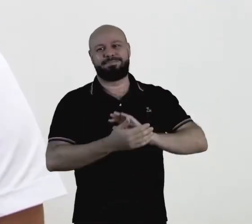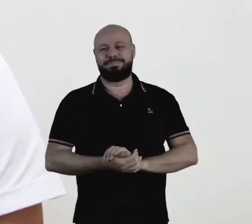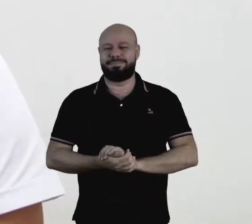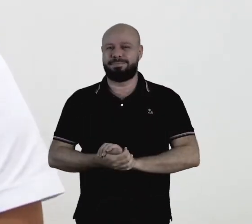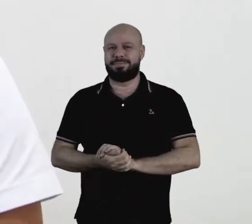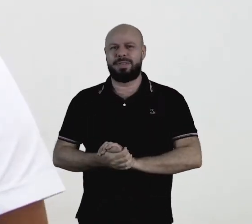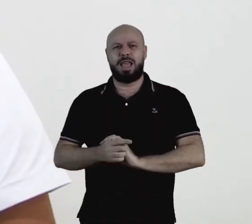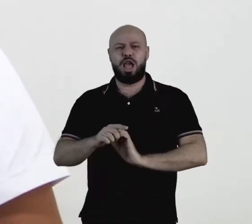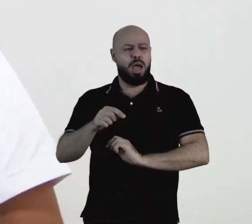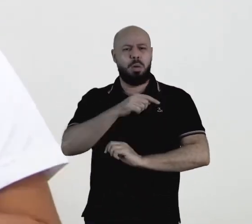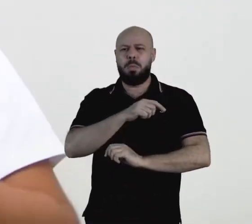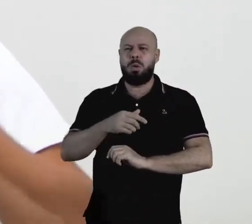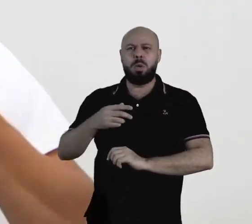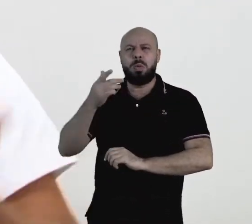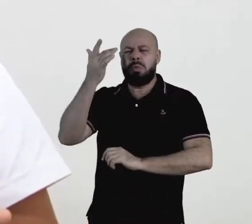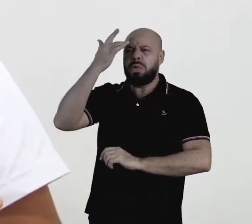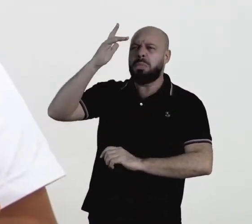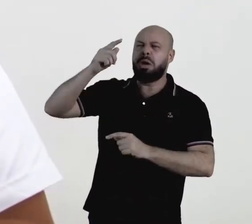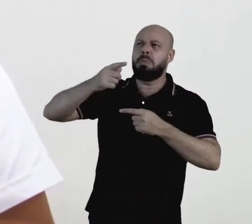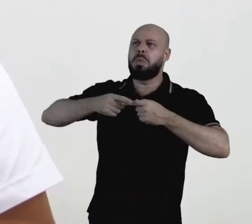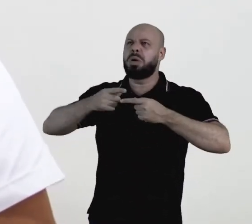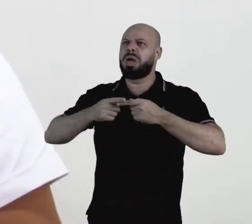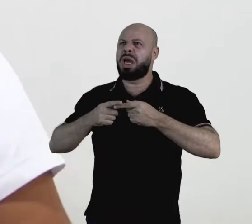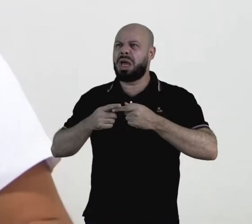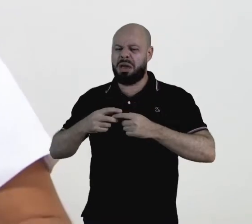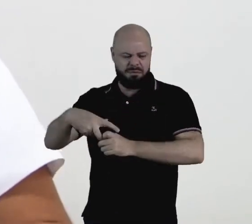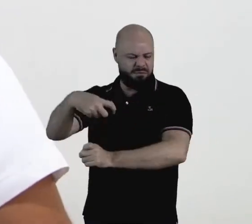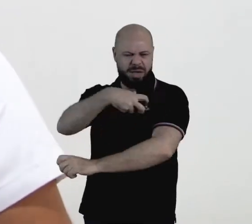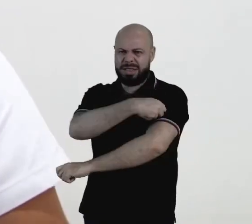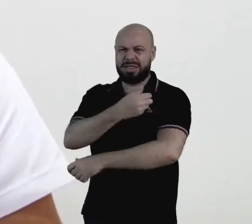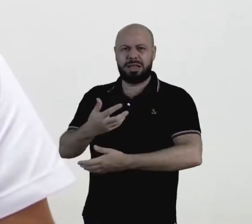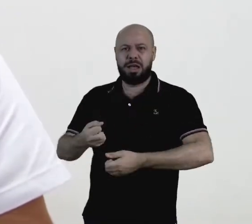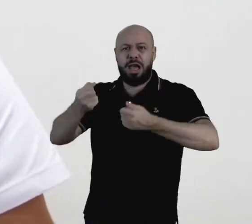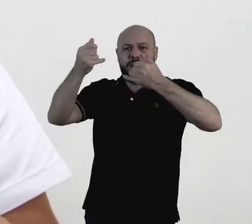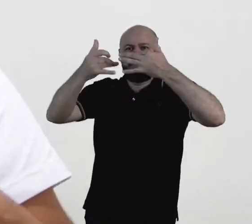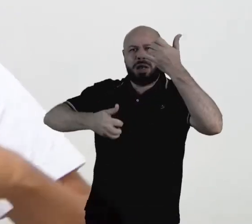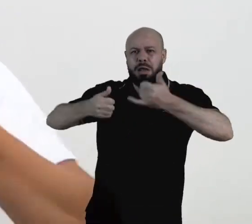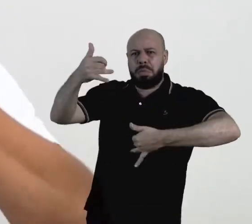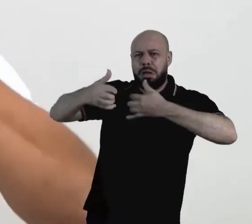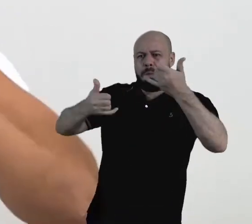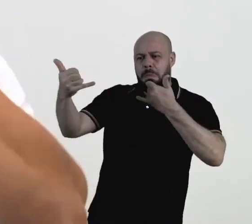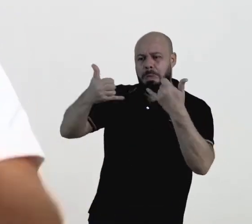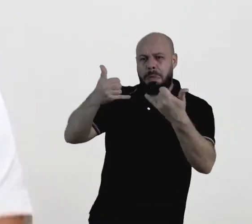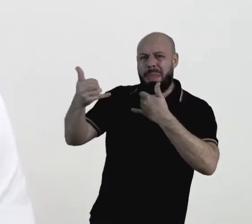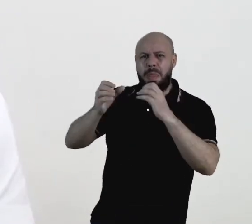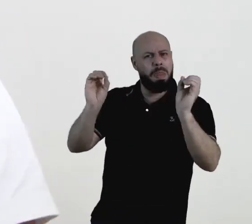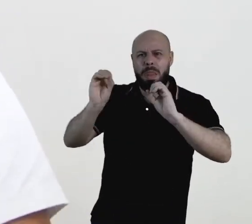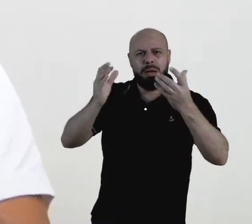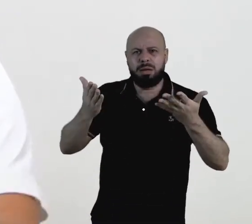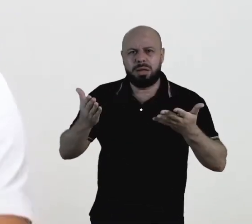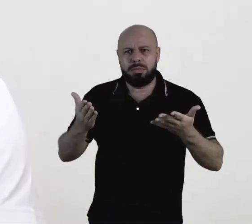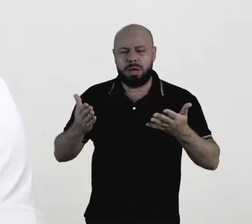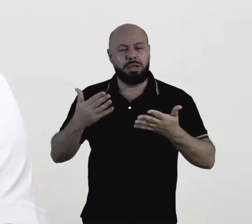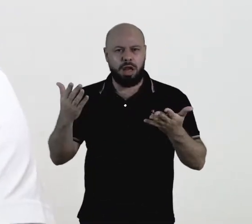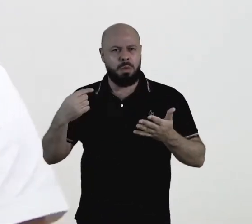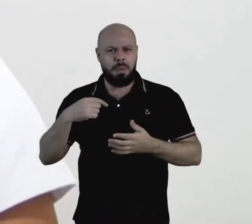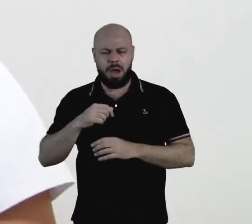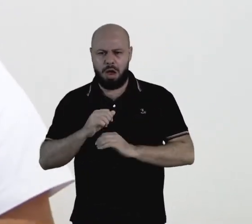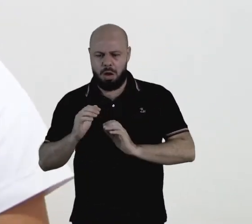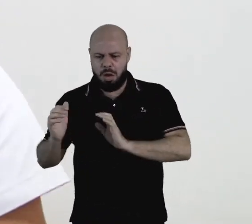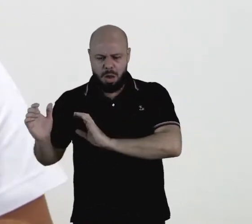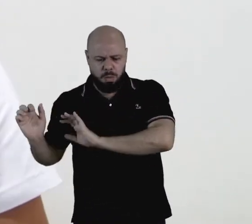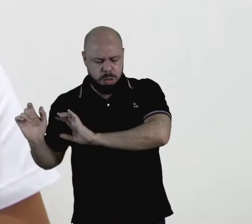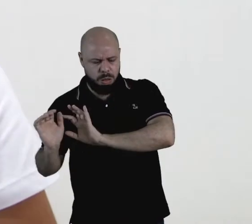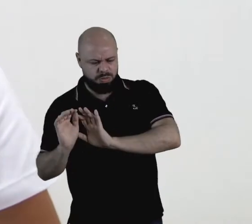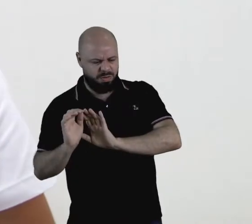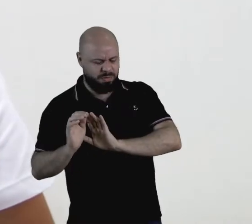servia aquela vacina, não recebeu explicação nenhuma e já chegavam, de certa forma, invadindo as casas,